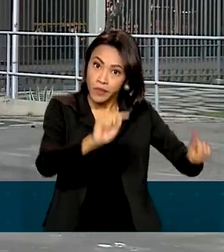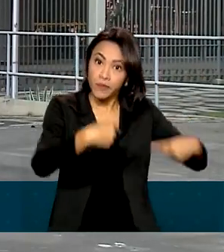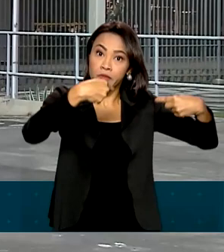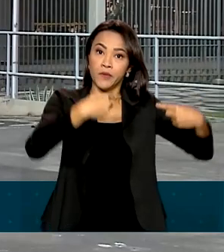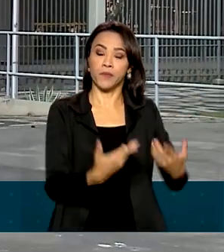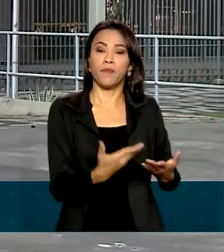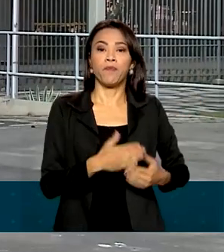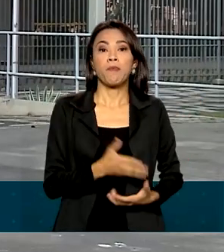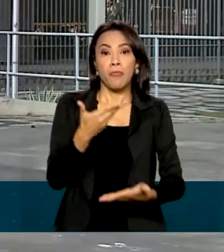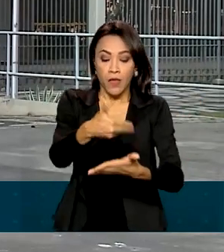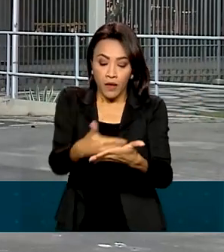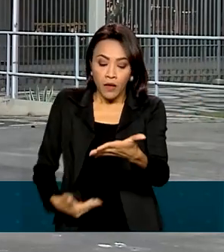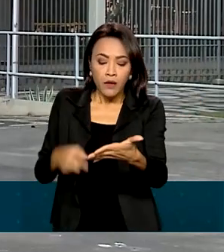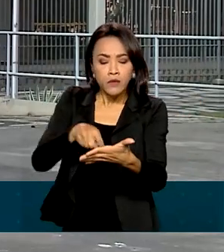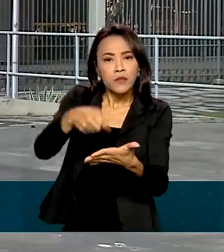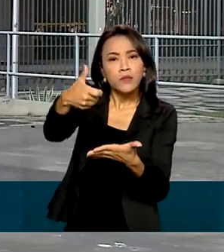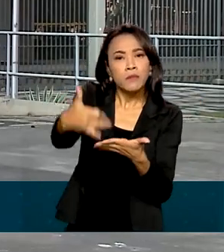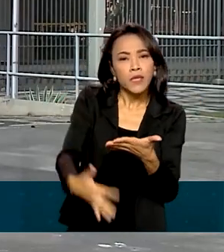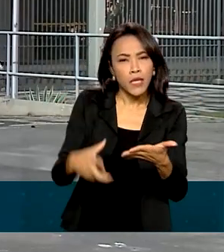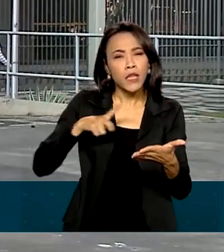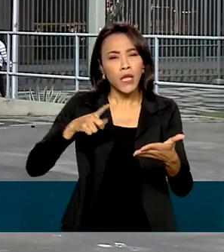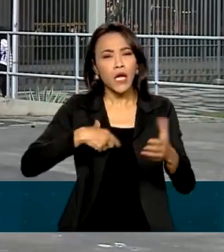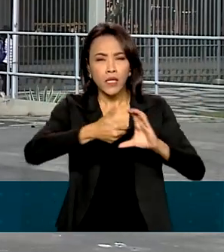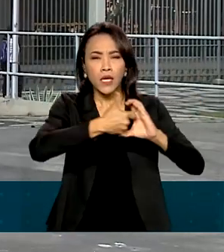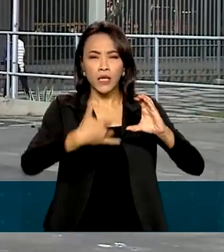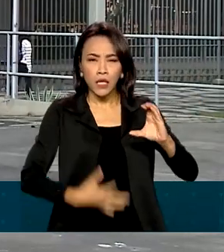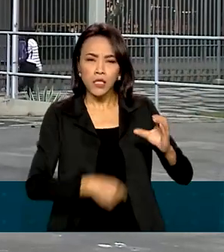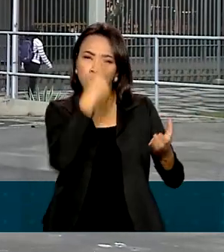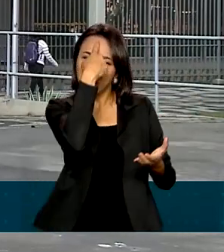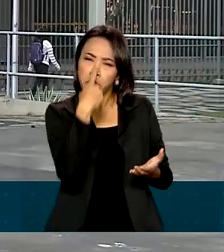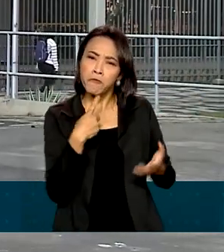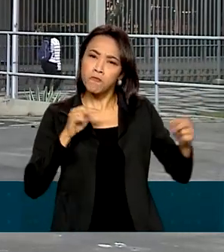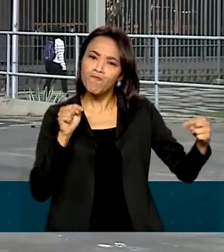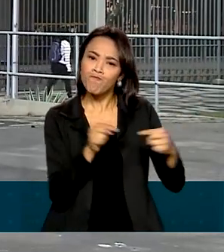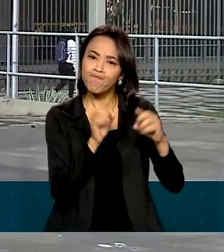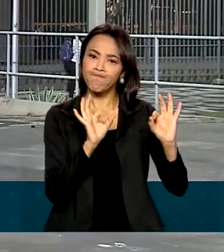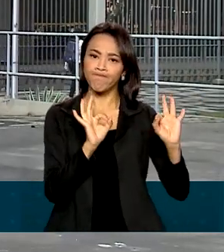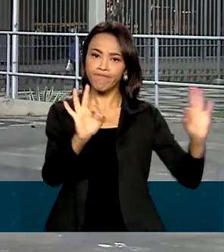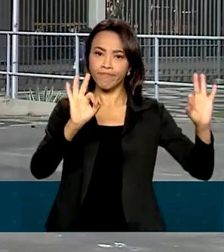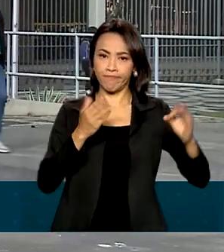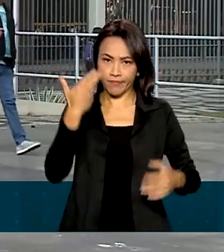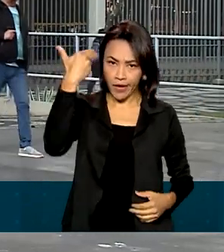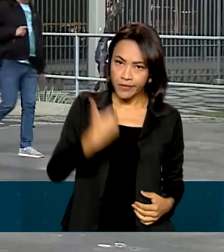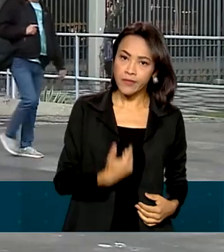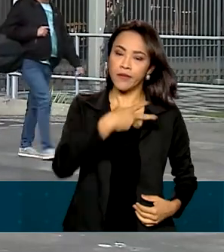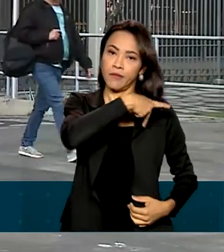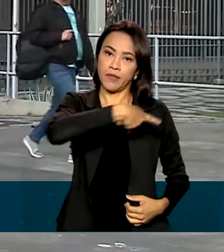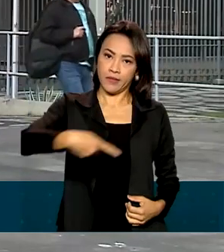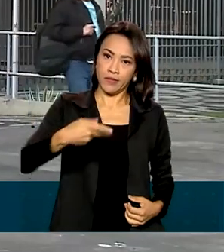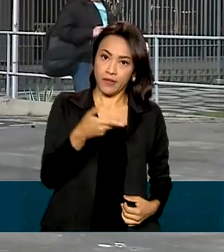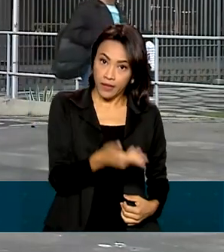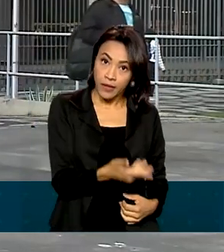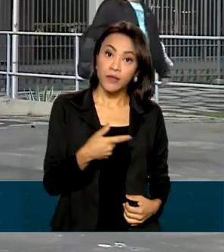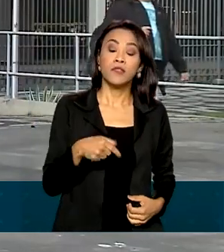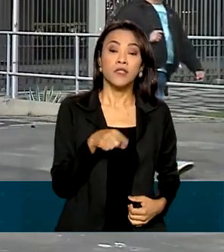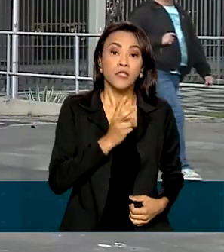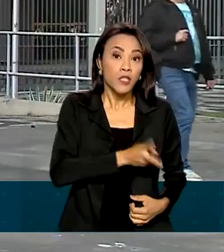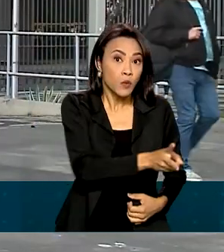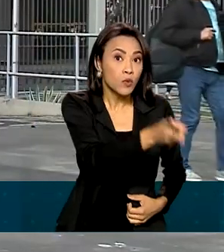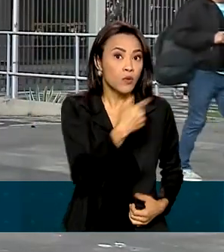governo, o indicado reúne todas as qualificações para liderar a companhia, superar os desafios sem descuidar